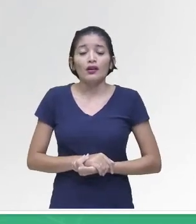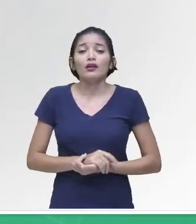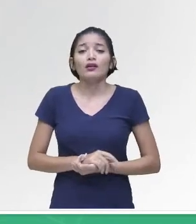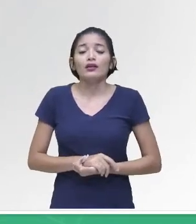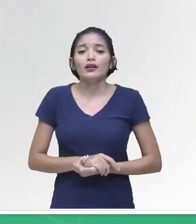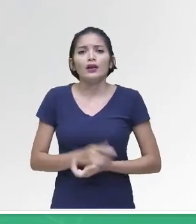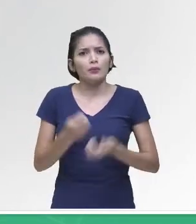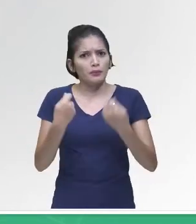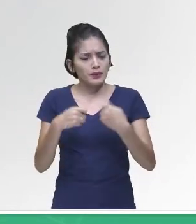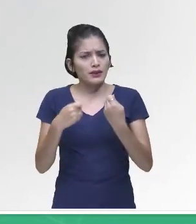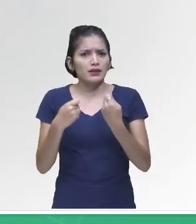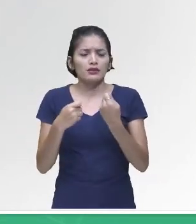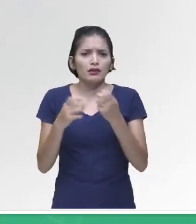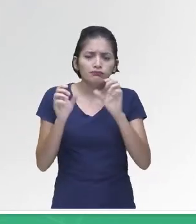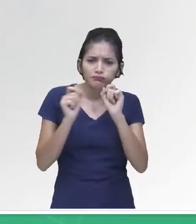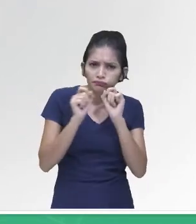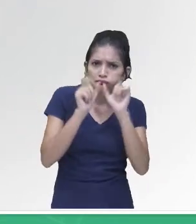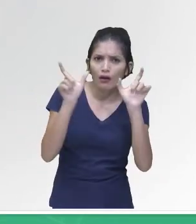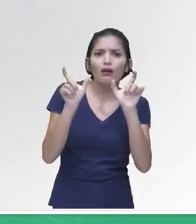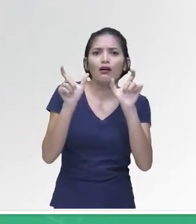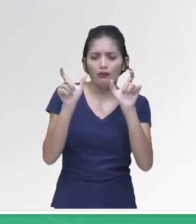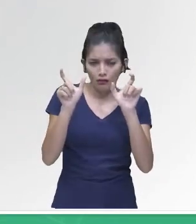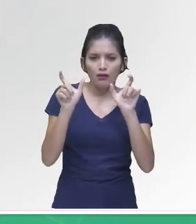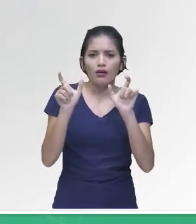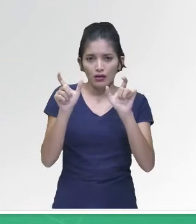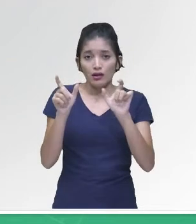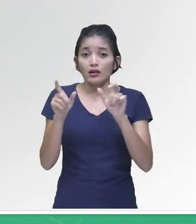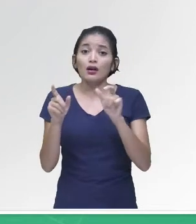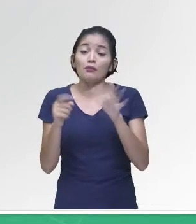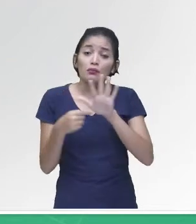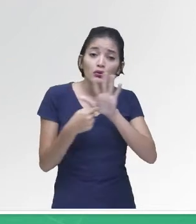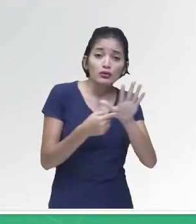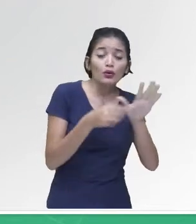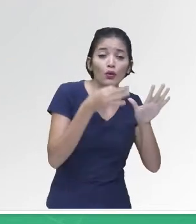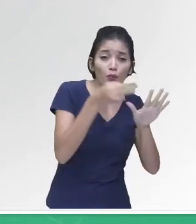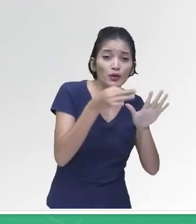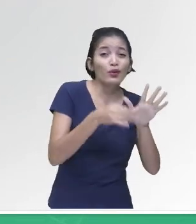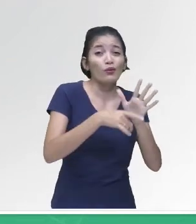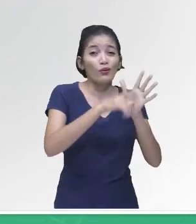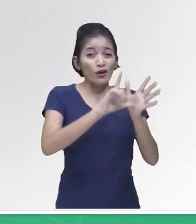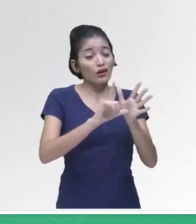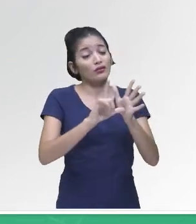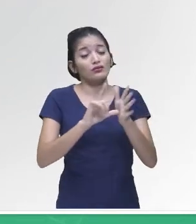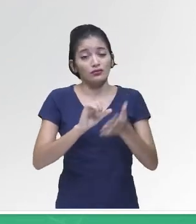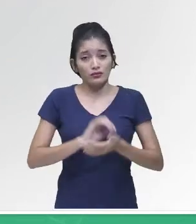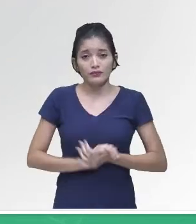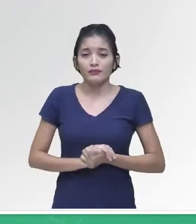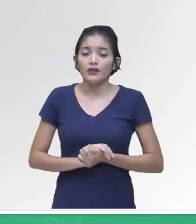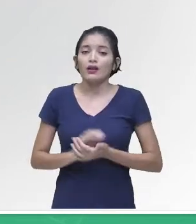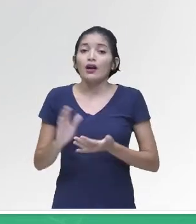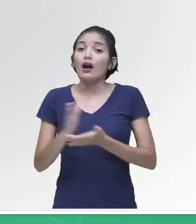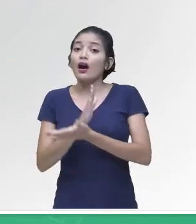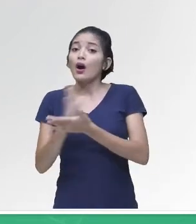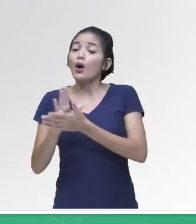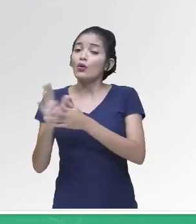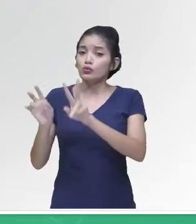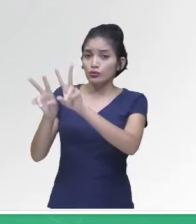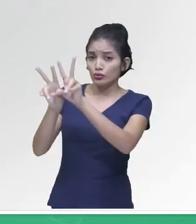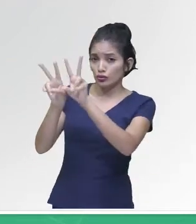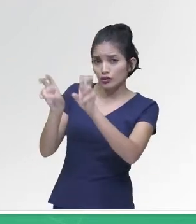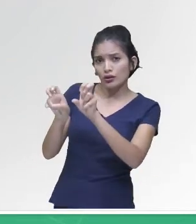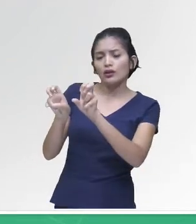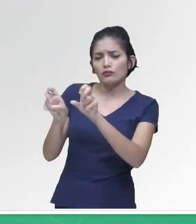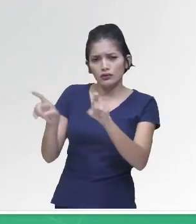ser expressivo, podendo antecipar a opinião do autor ou apresentar o tema. Tem alguns textos de opinião